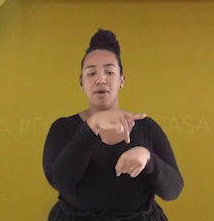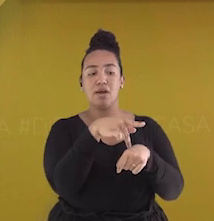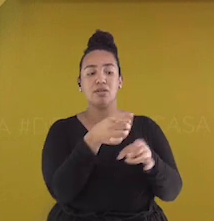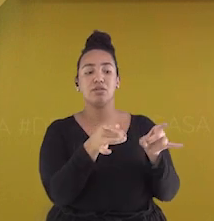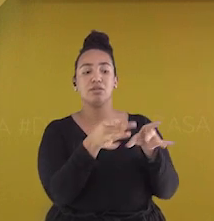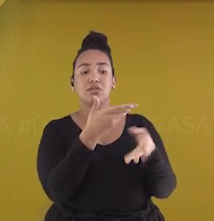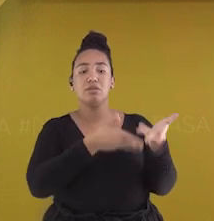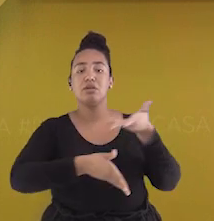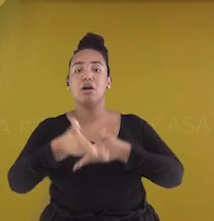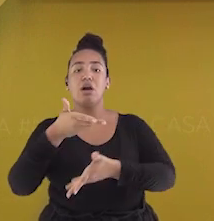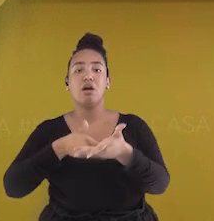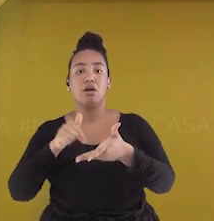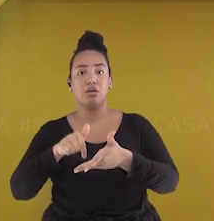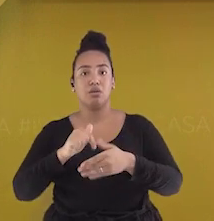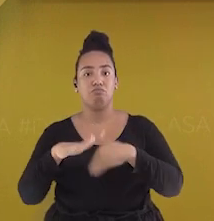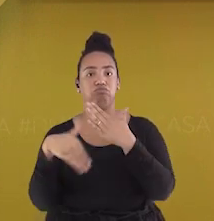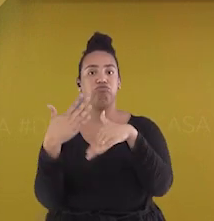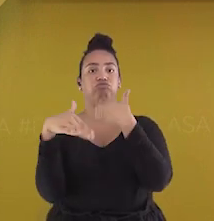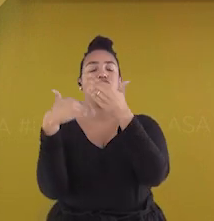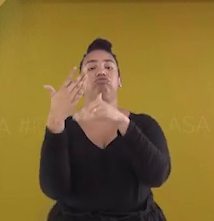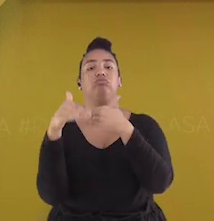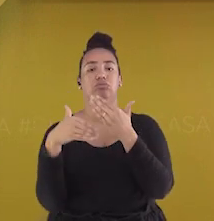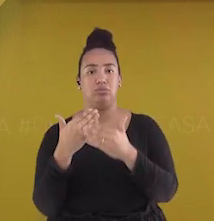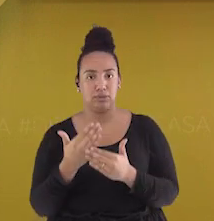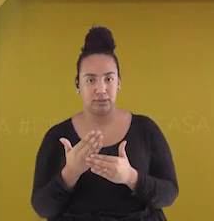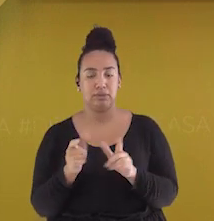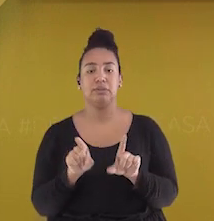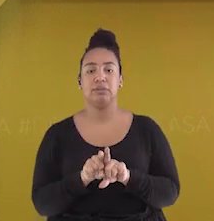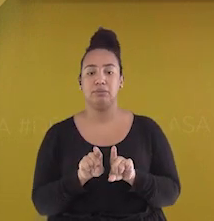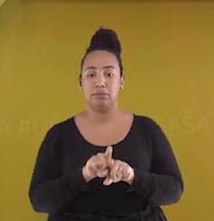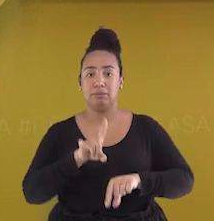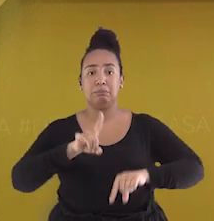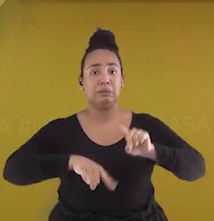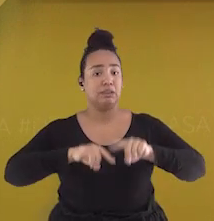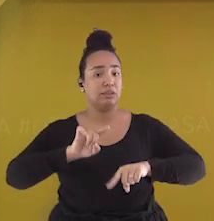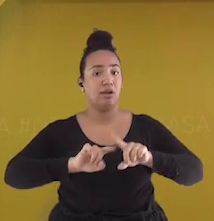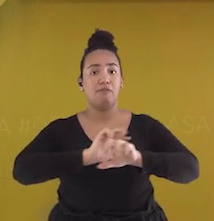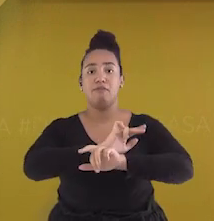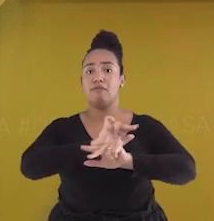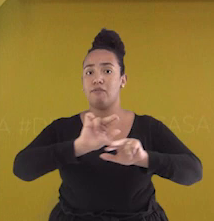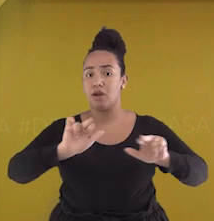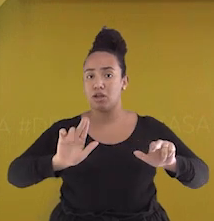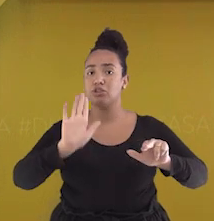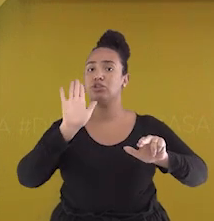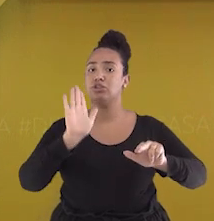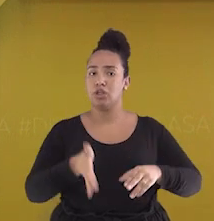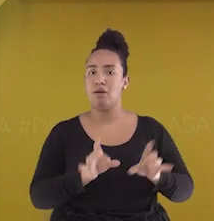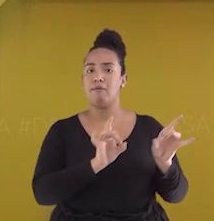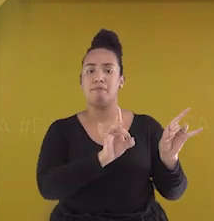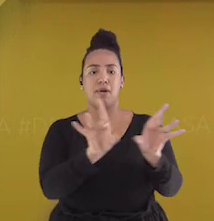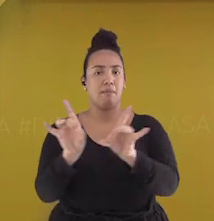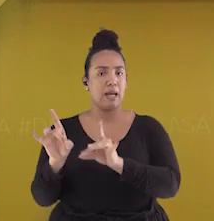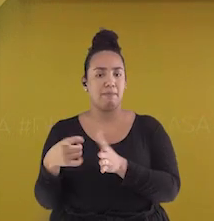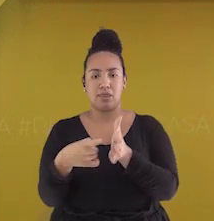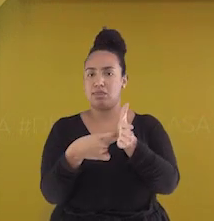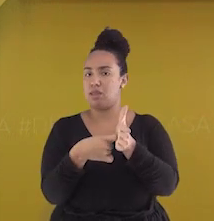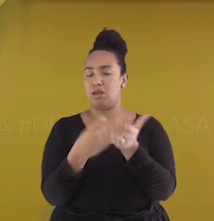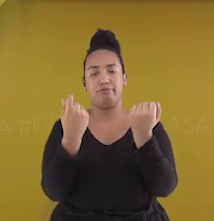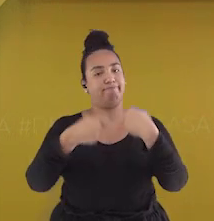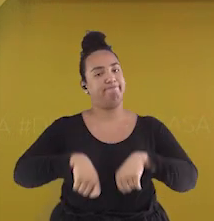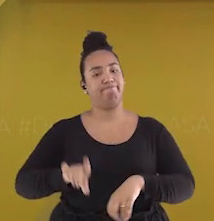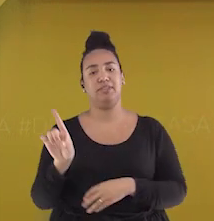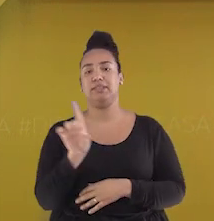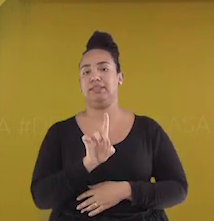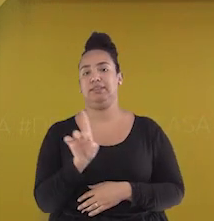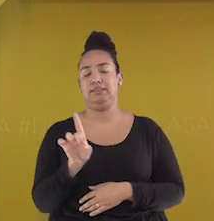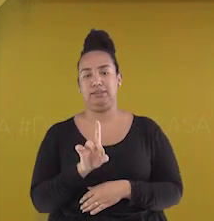comerciais entre esses países cresceram muito. E uma grande quantidade de produtos já circula livremente sem